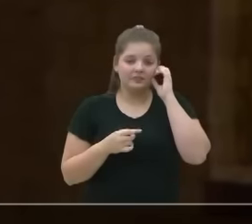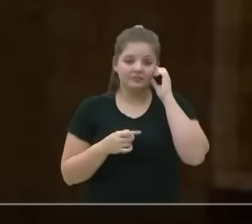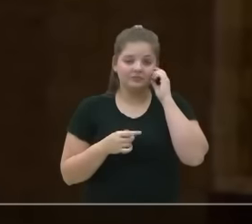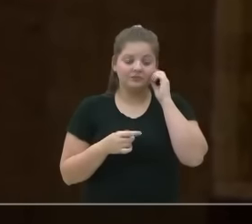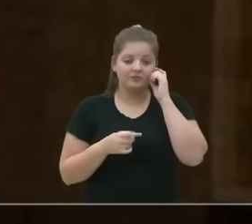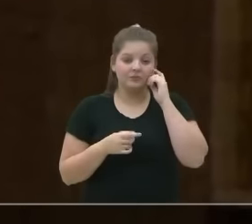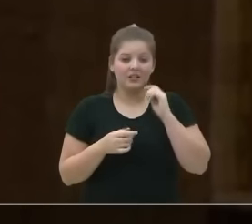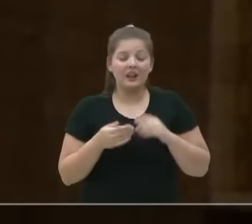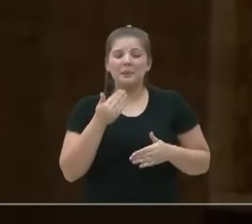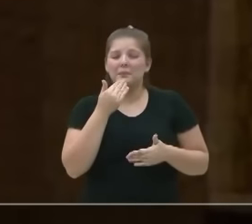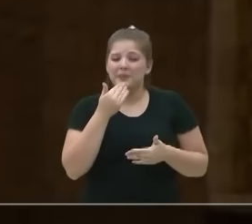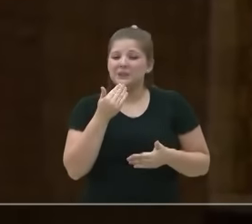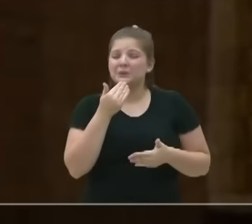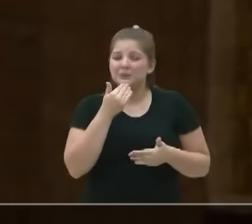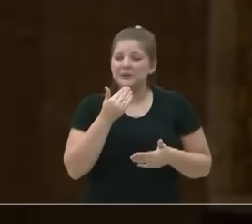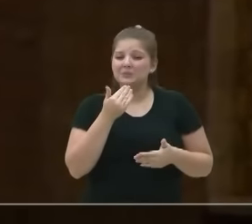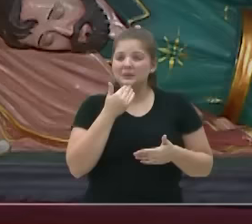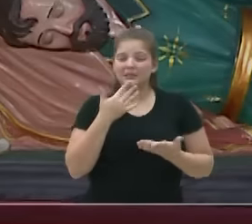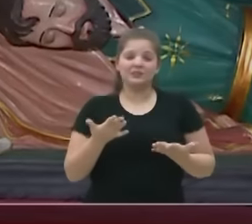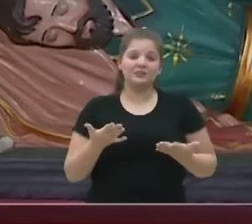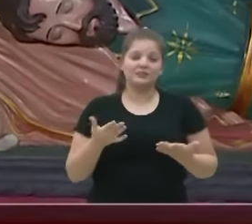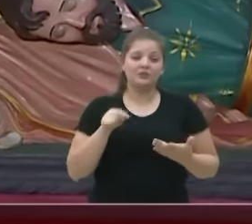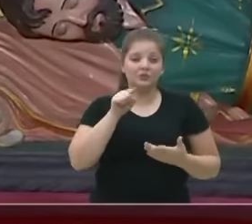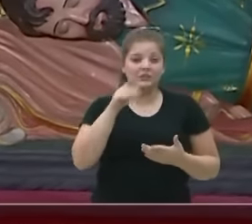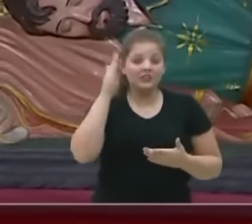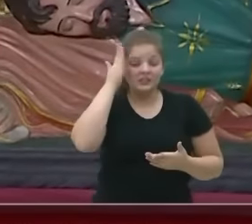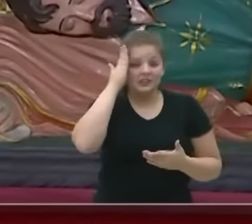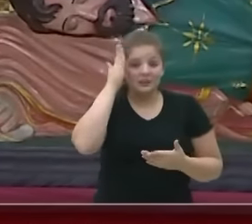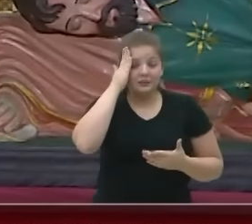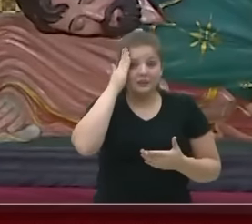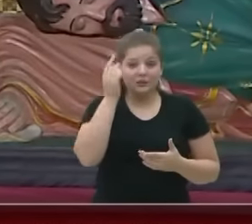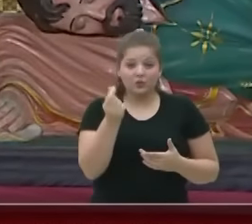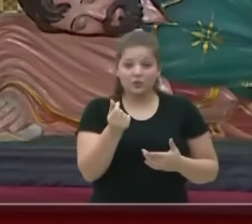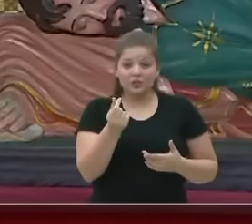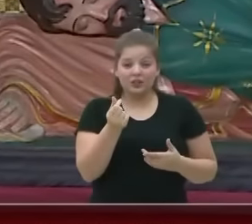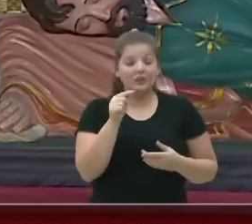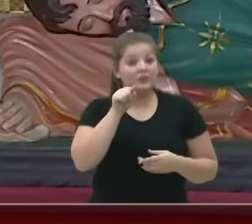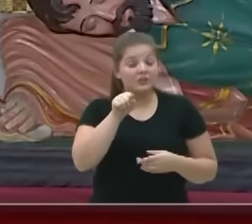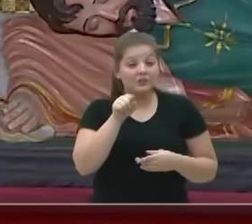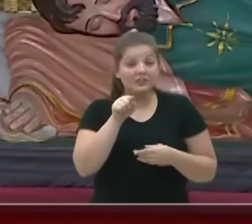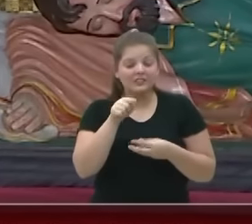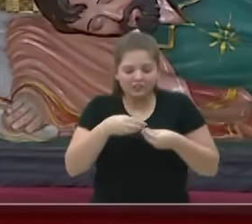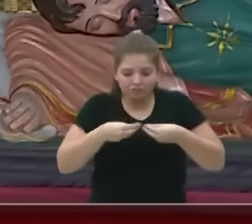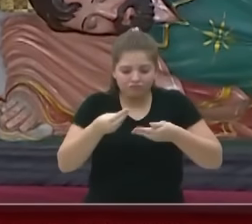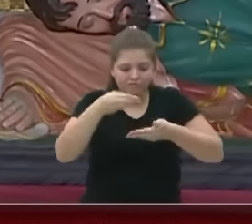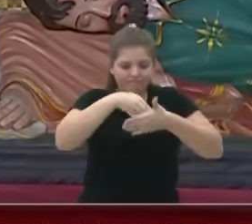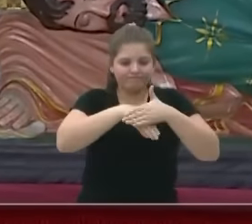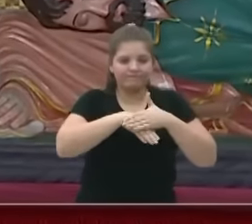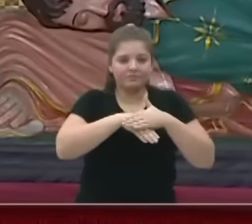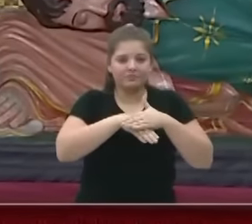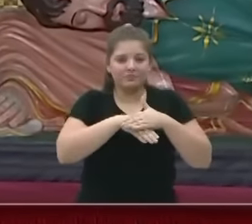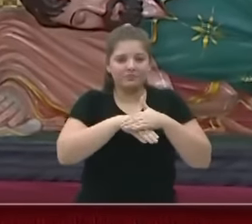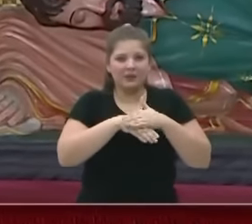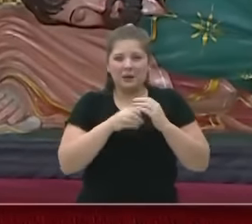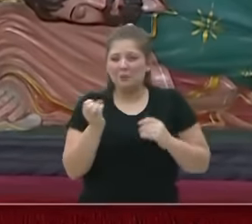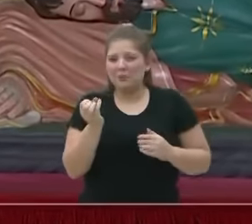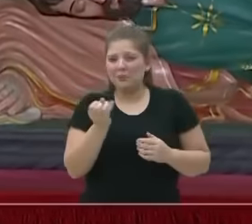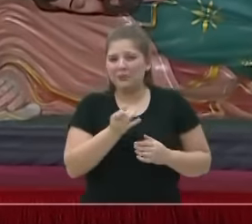eu vou pedindo, você saiba que aquele dinheirinho que você colabora, tem várias